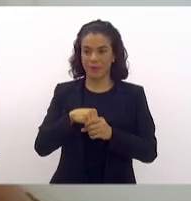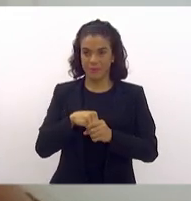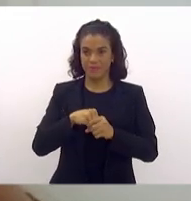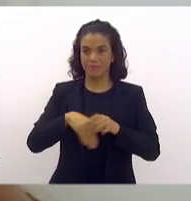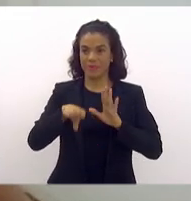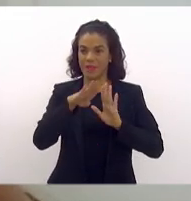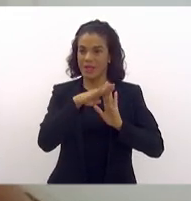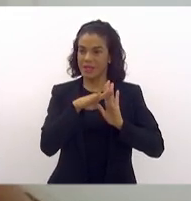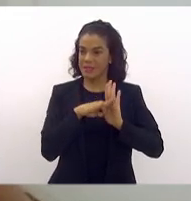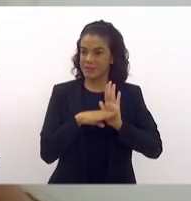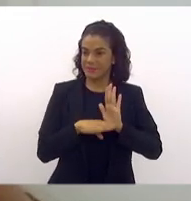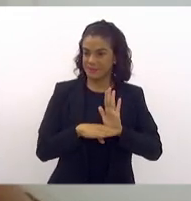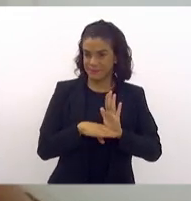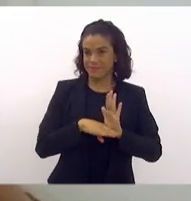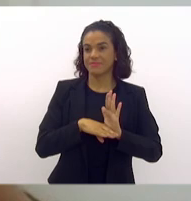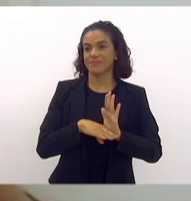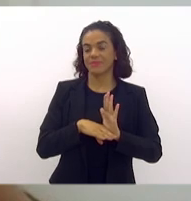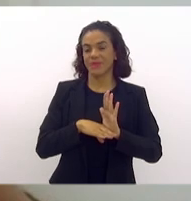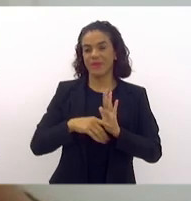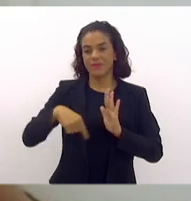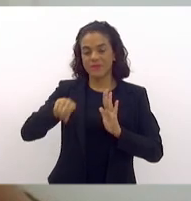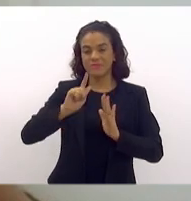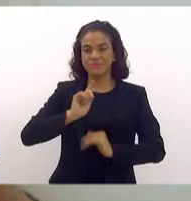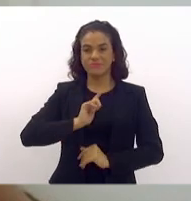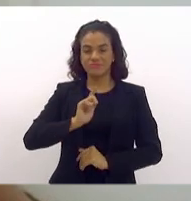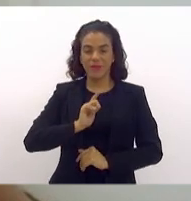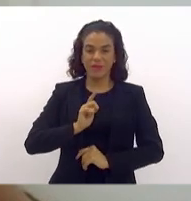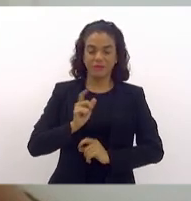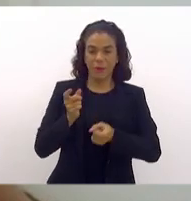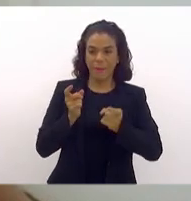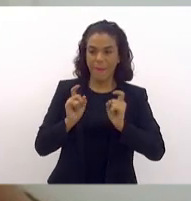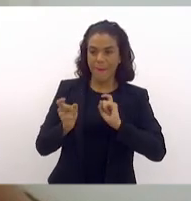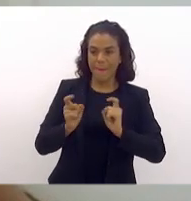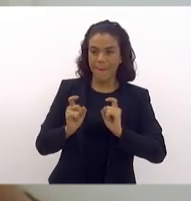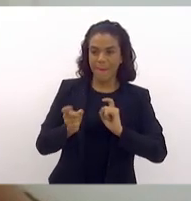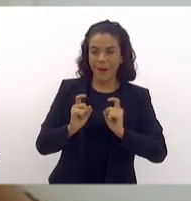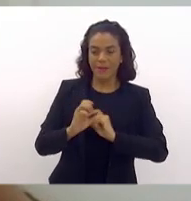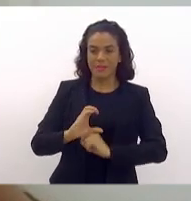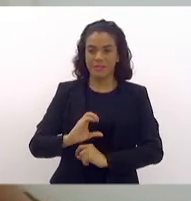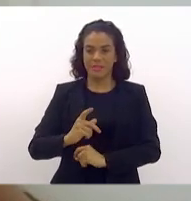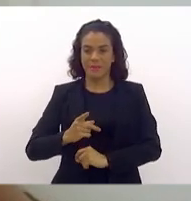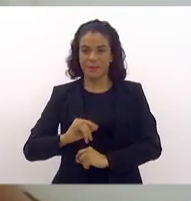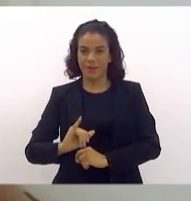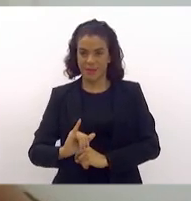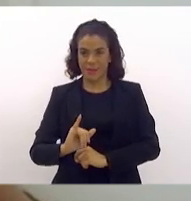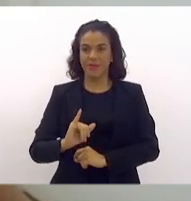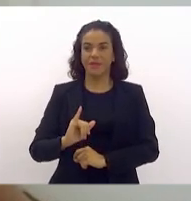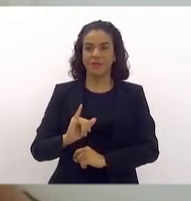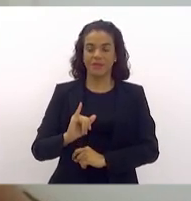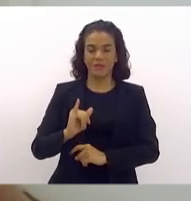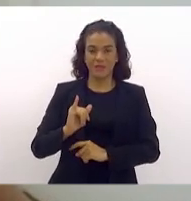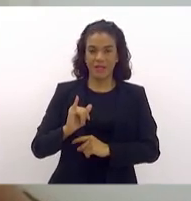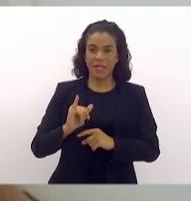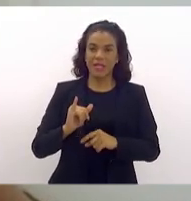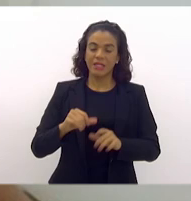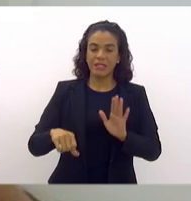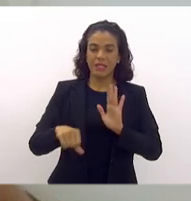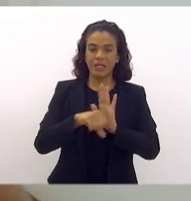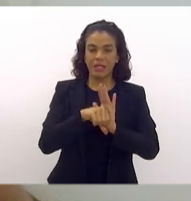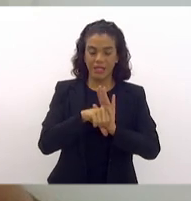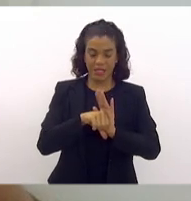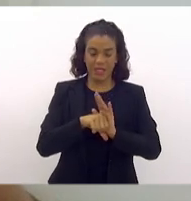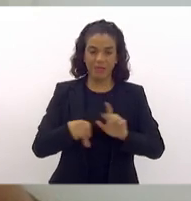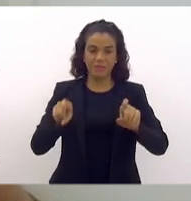nessa rodada aí de agenda que vocês têm de reuniões com a CPI de crimes cibernéticos contra mulheres.